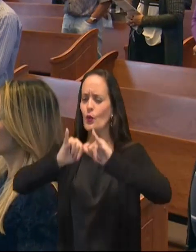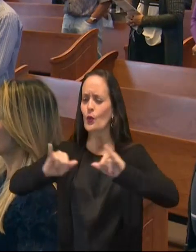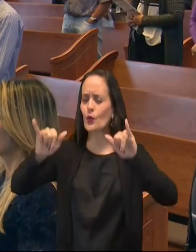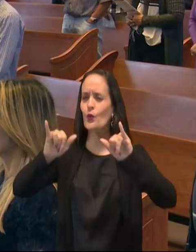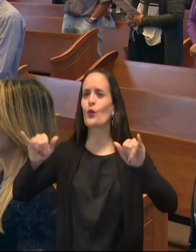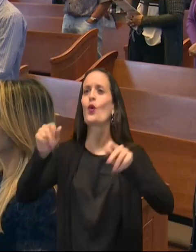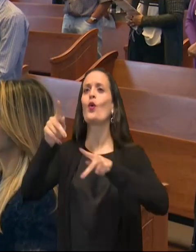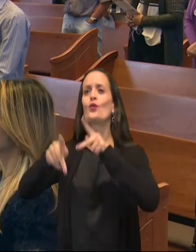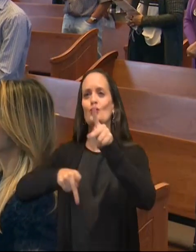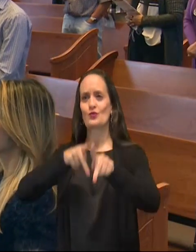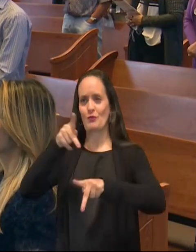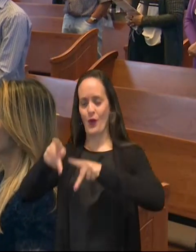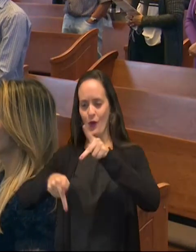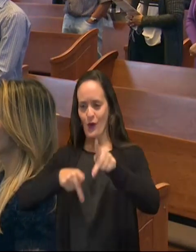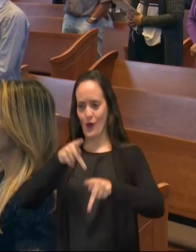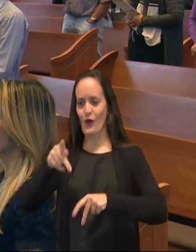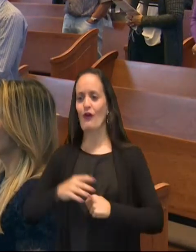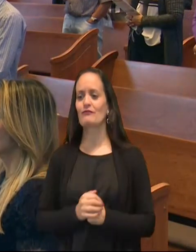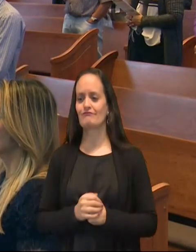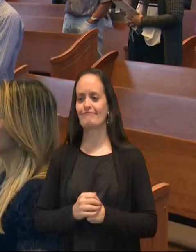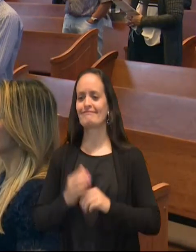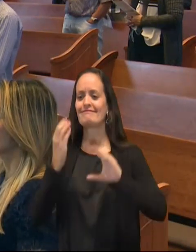seus feitos.